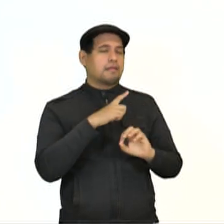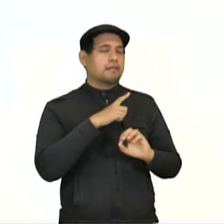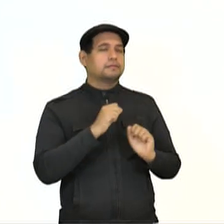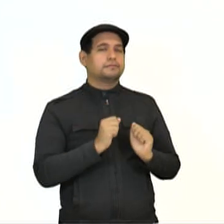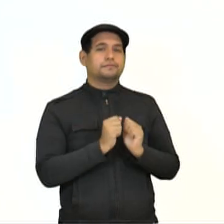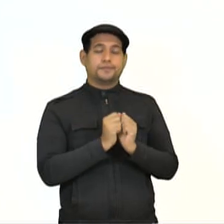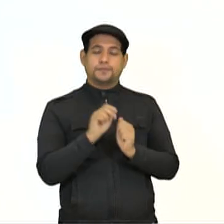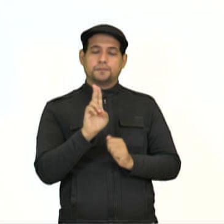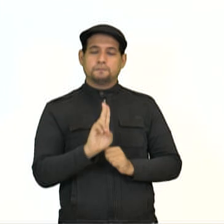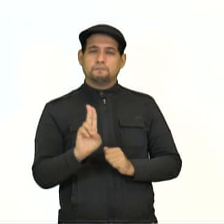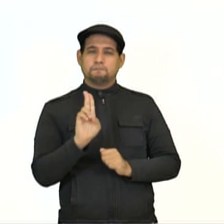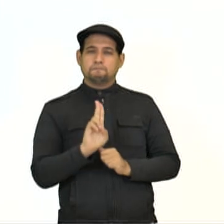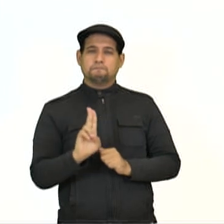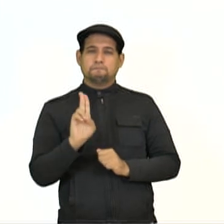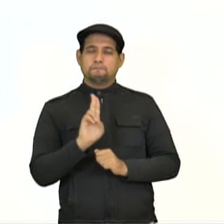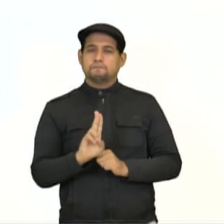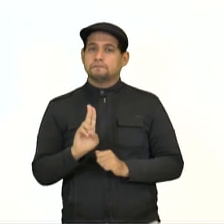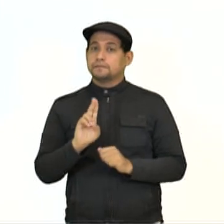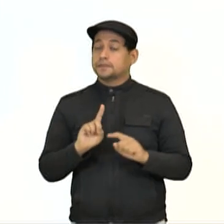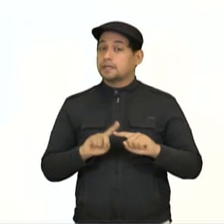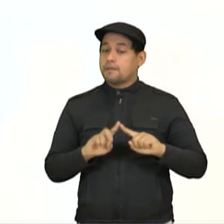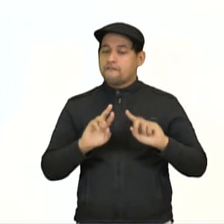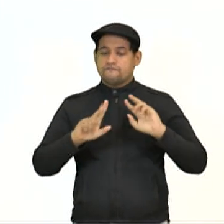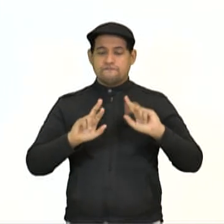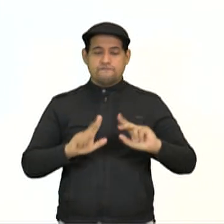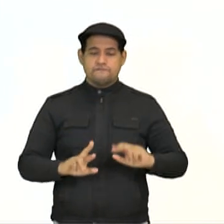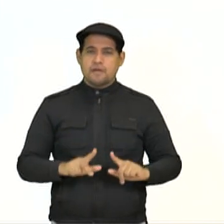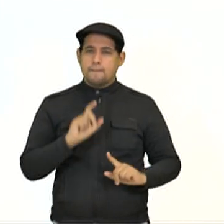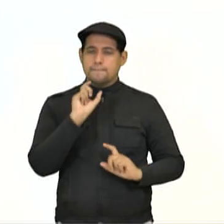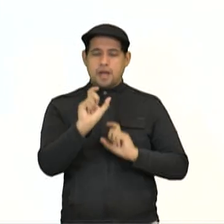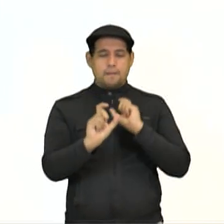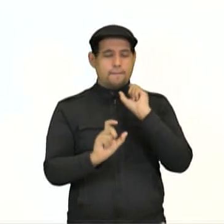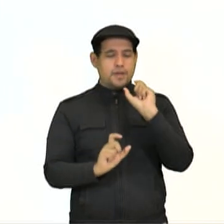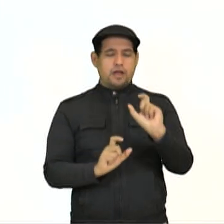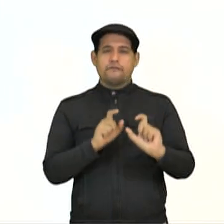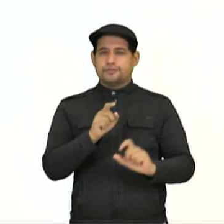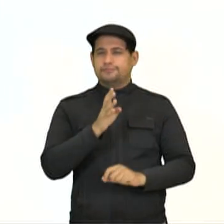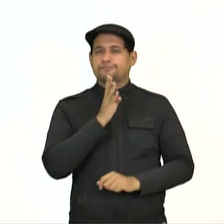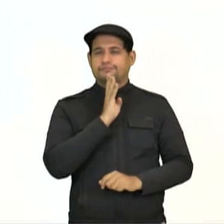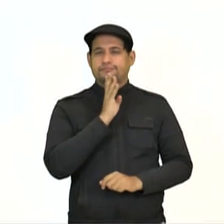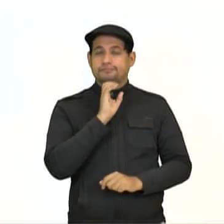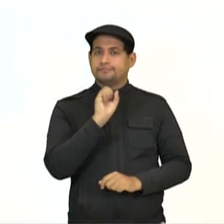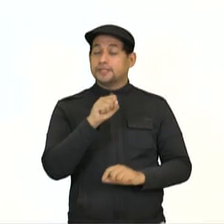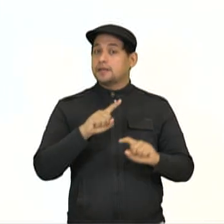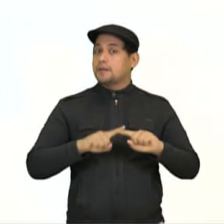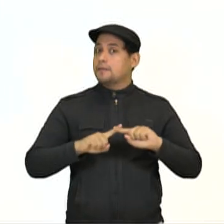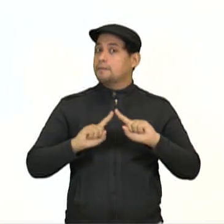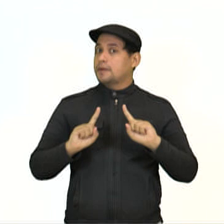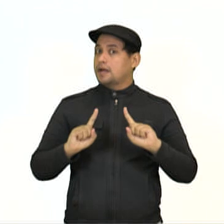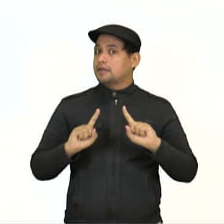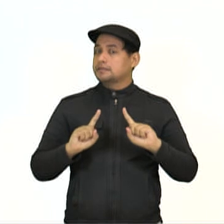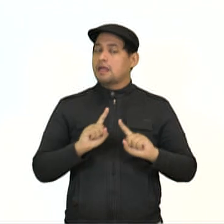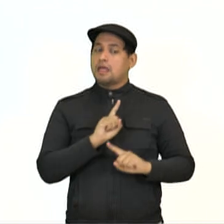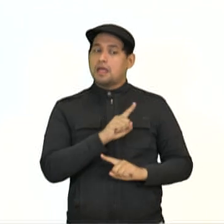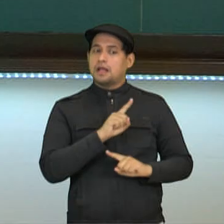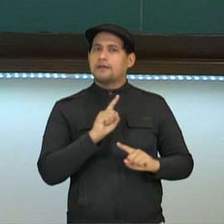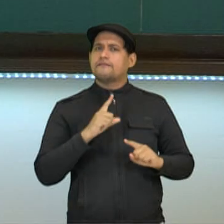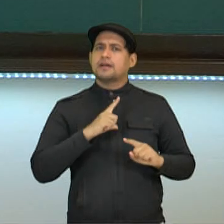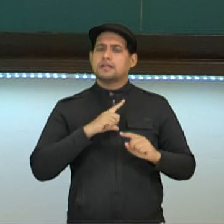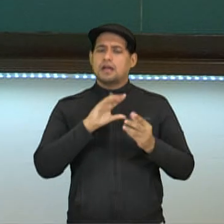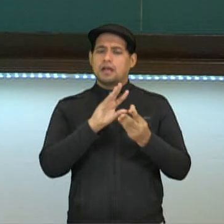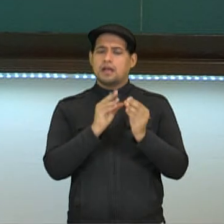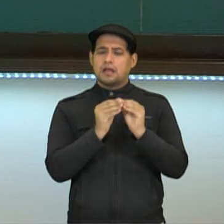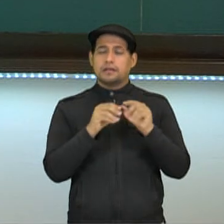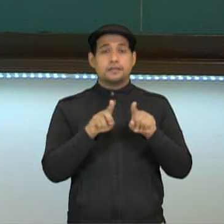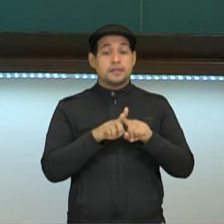são usadas. Muitas palavras desses textos você já conhece, porém elas estarão